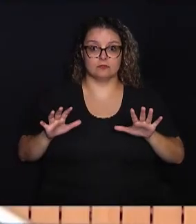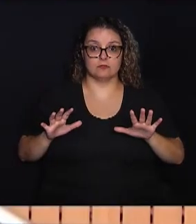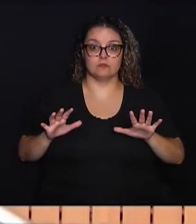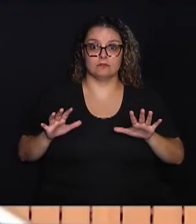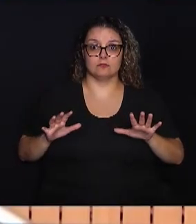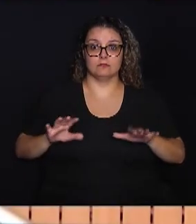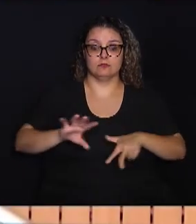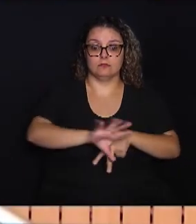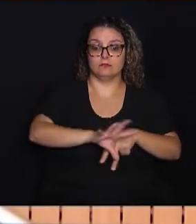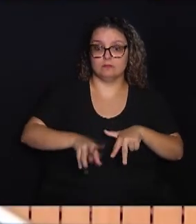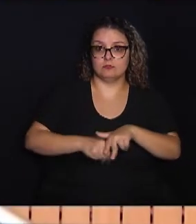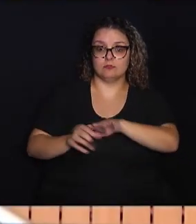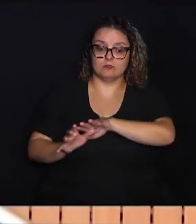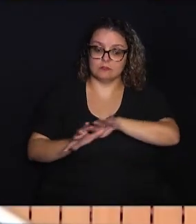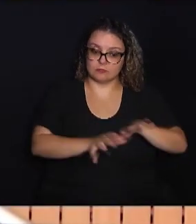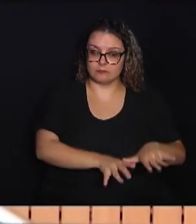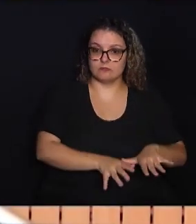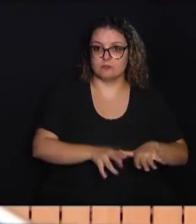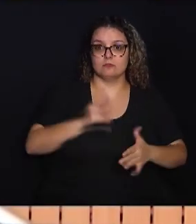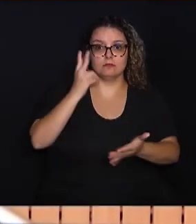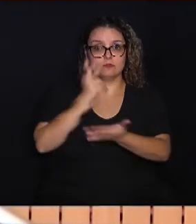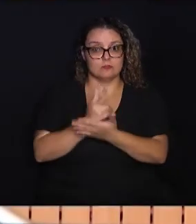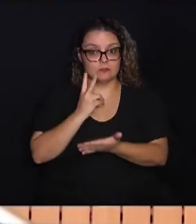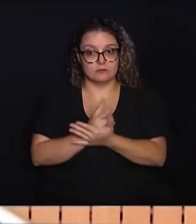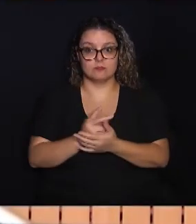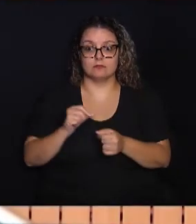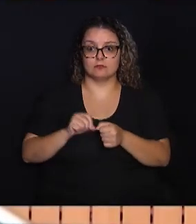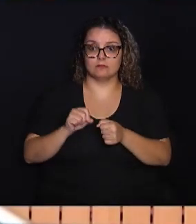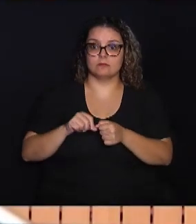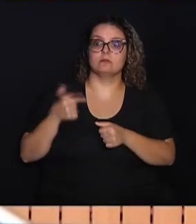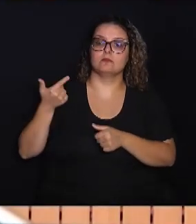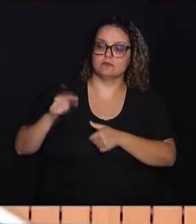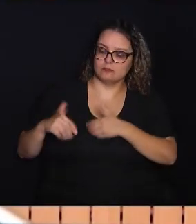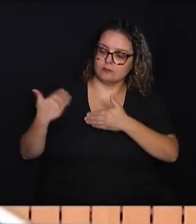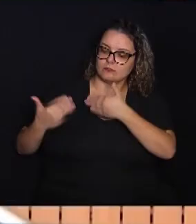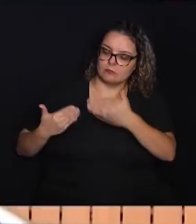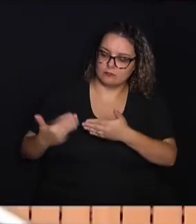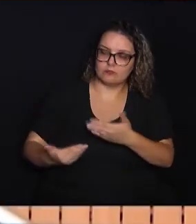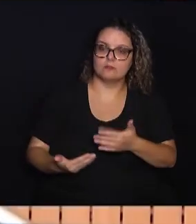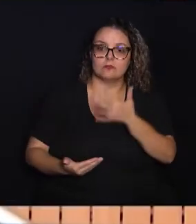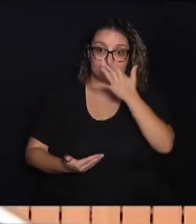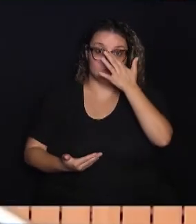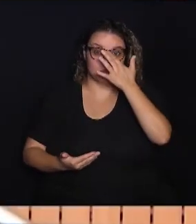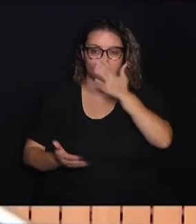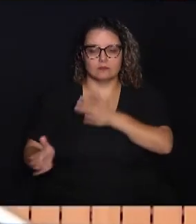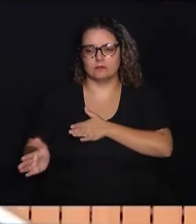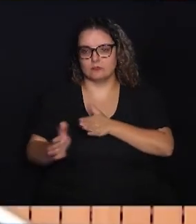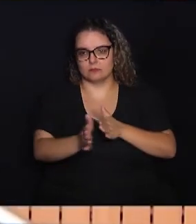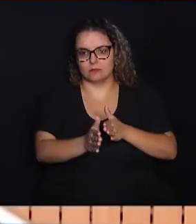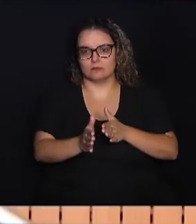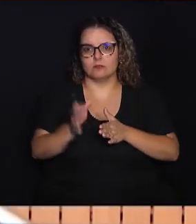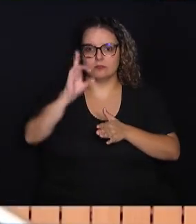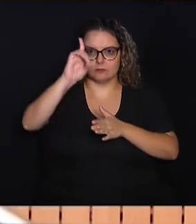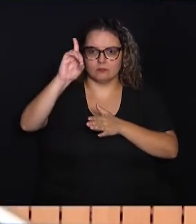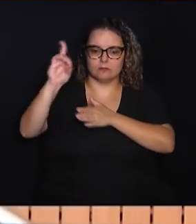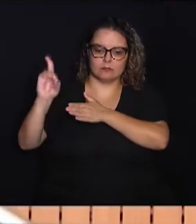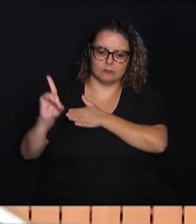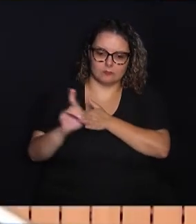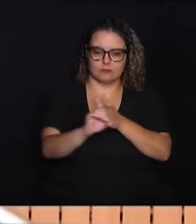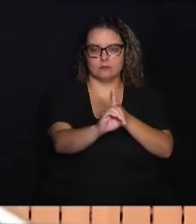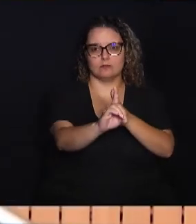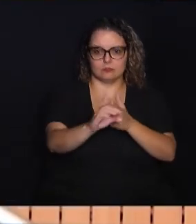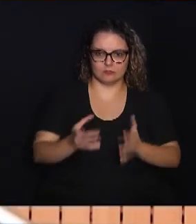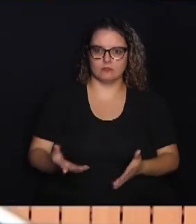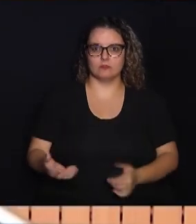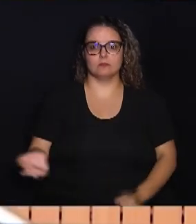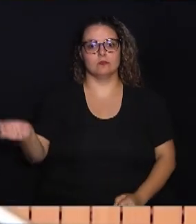corrupção como eu sempre fiz e assim que nós vamos seguir né Eh nos guiado por Deus obviamente tem nos